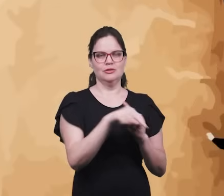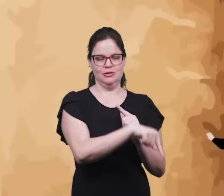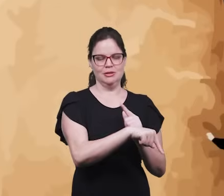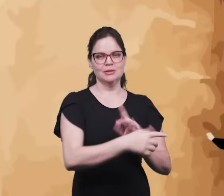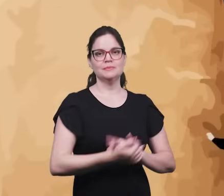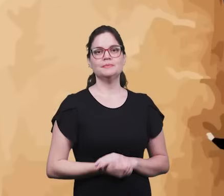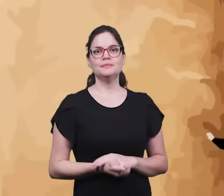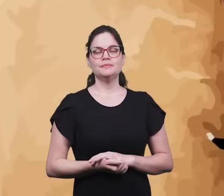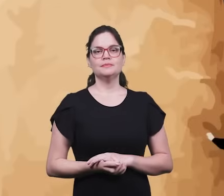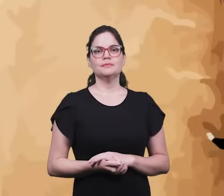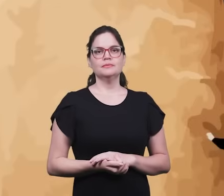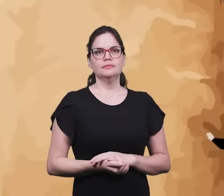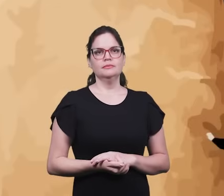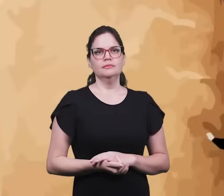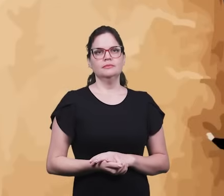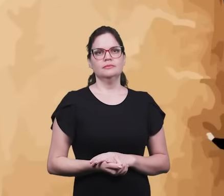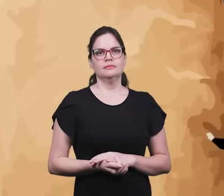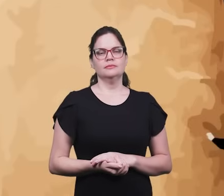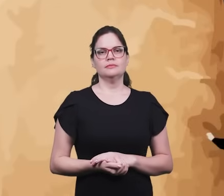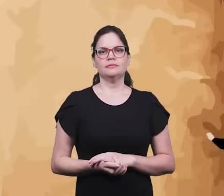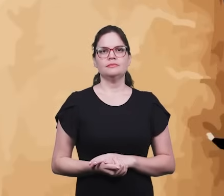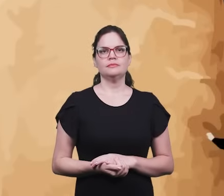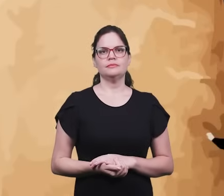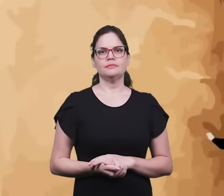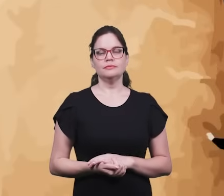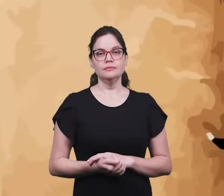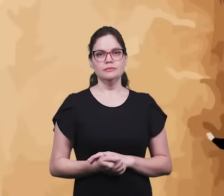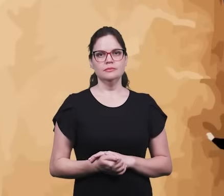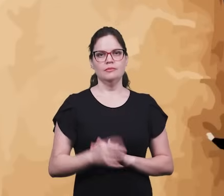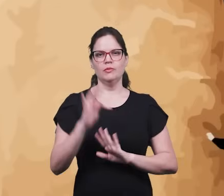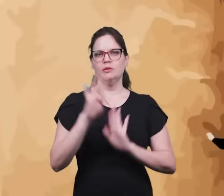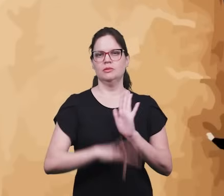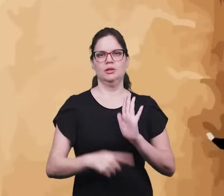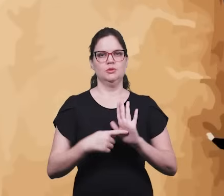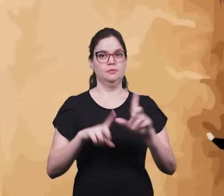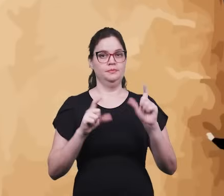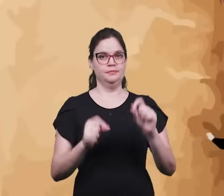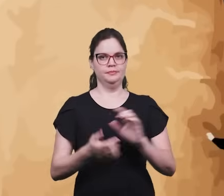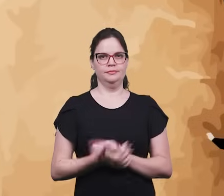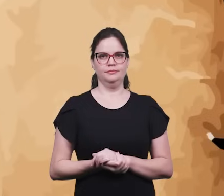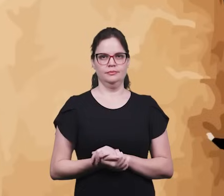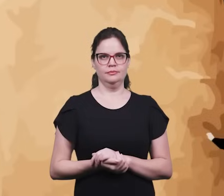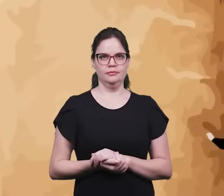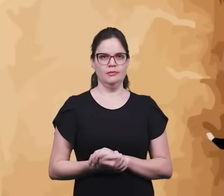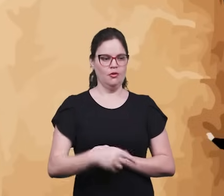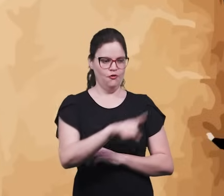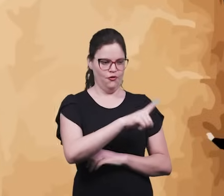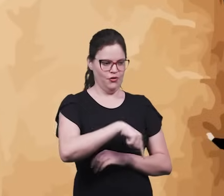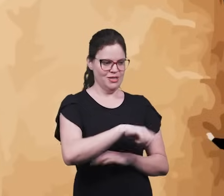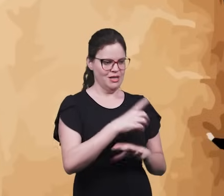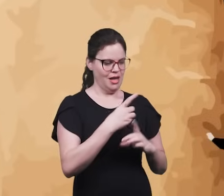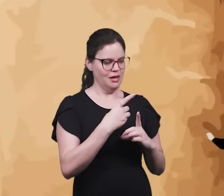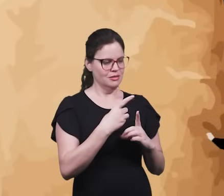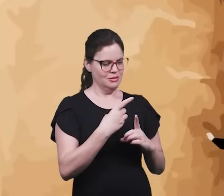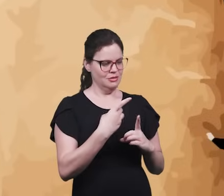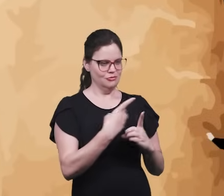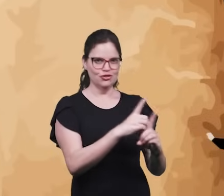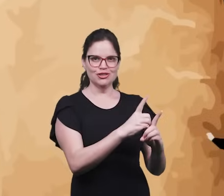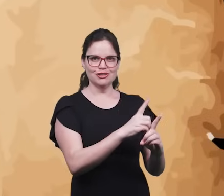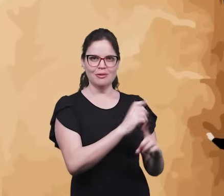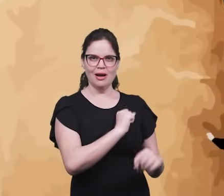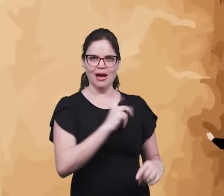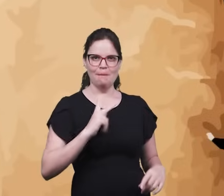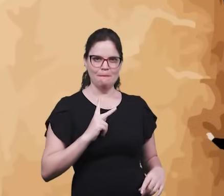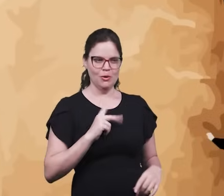6. E o texto diz: tens, porém, isto, que aborreces a obra dos Nicolaítas. Então eles foram rejeitados